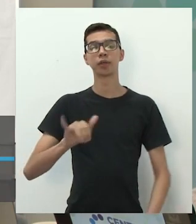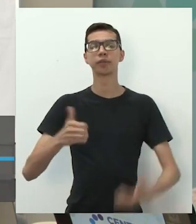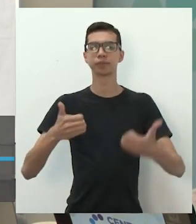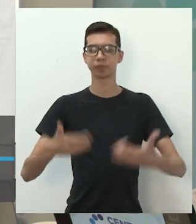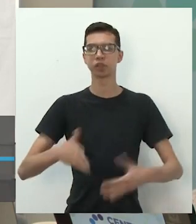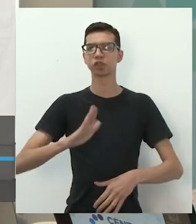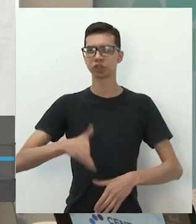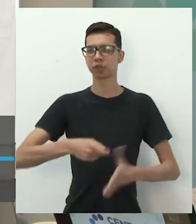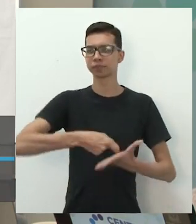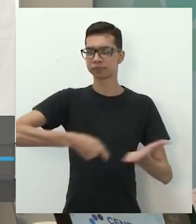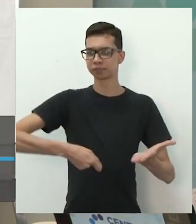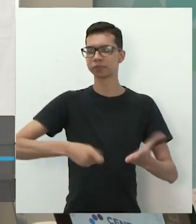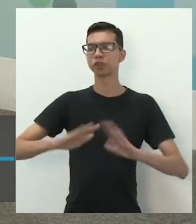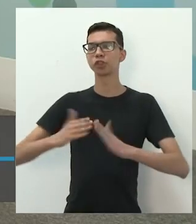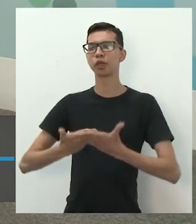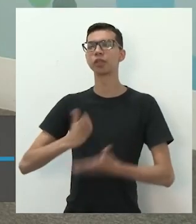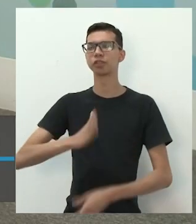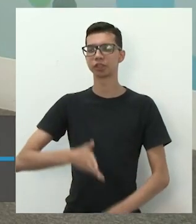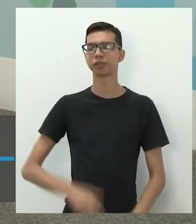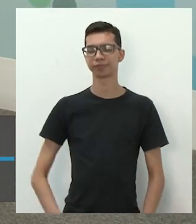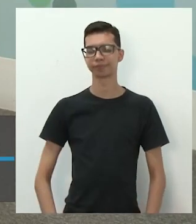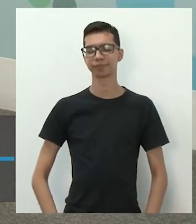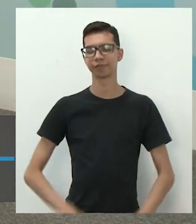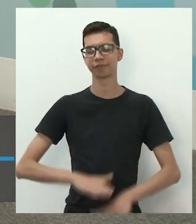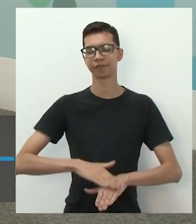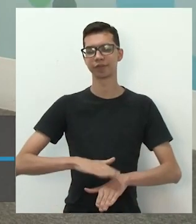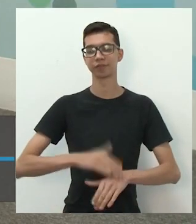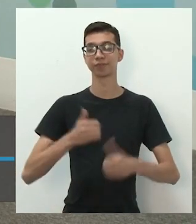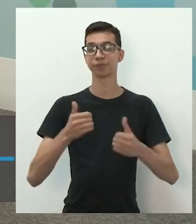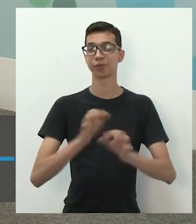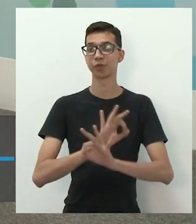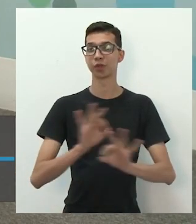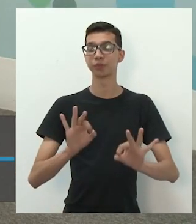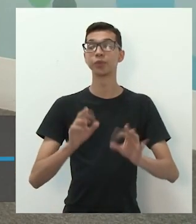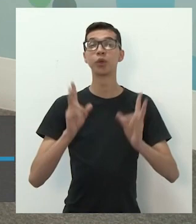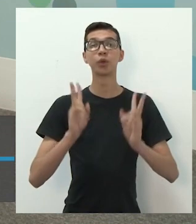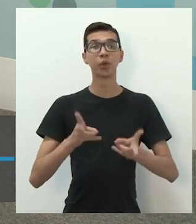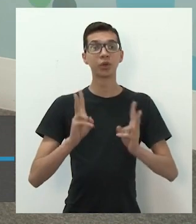Muito bom, Marjorie, tá? E então vamos continuar aqui, gente, olha só.